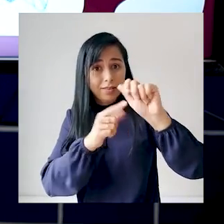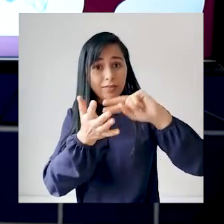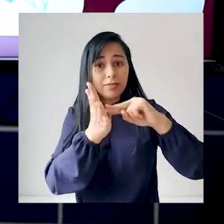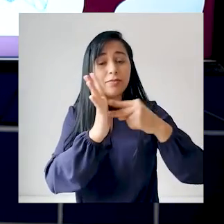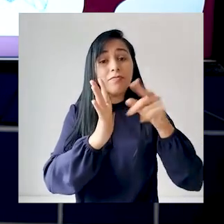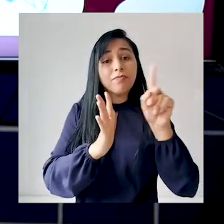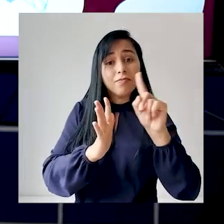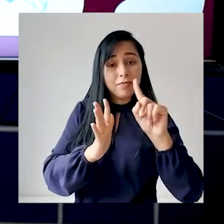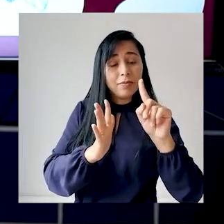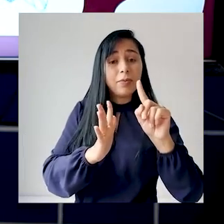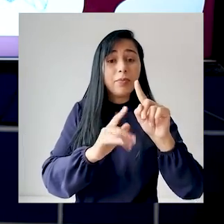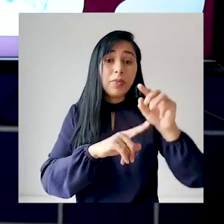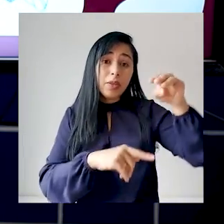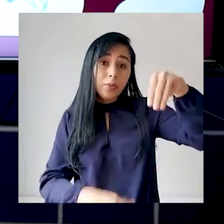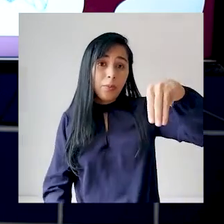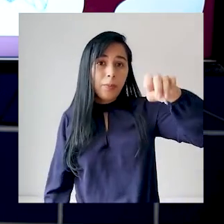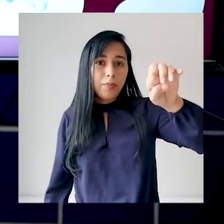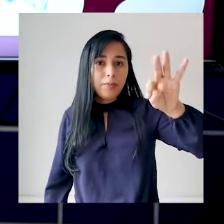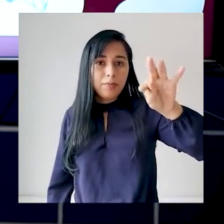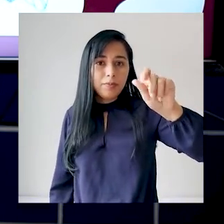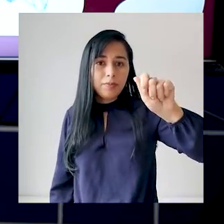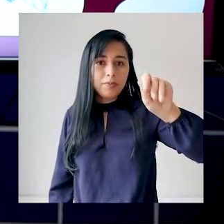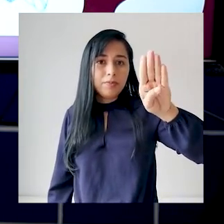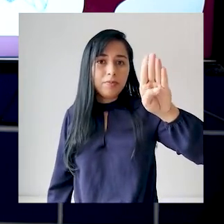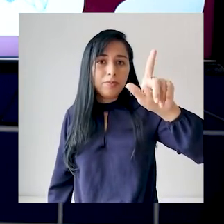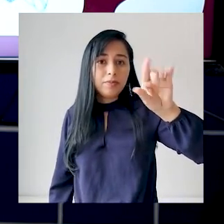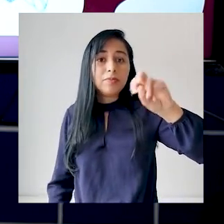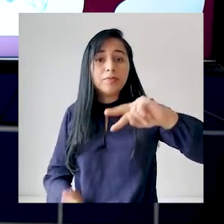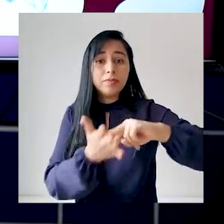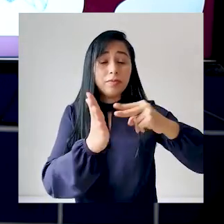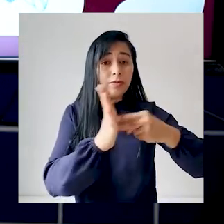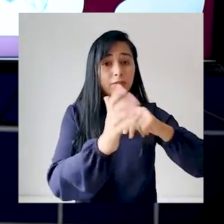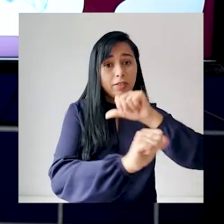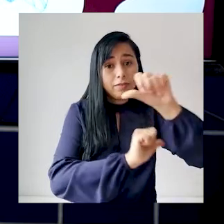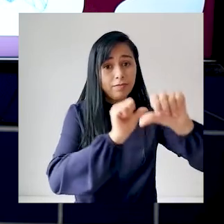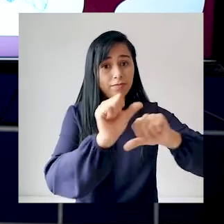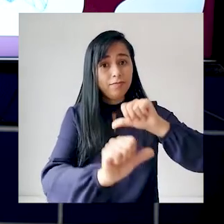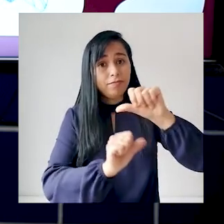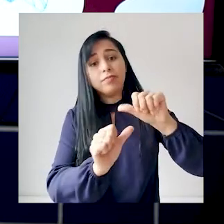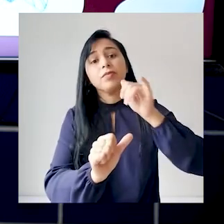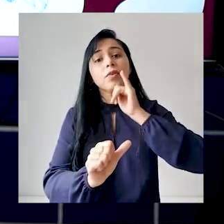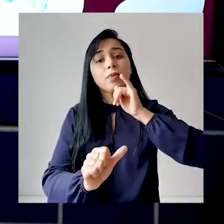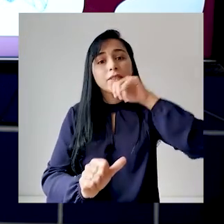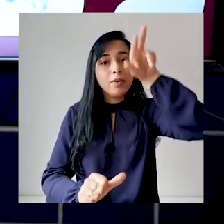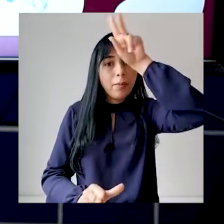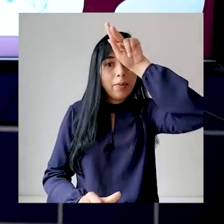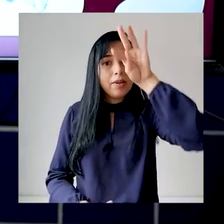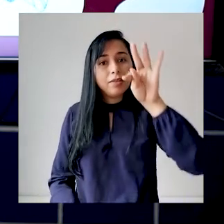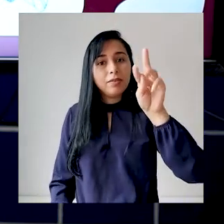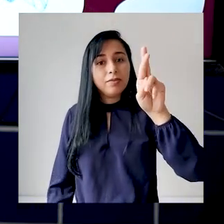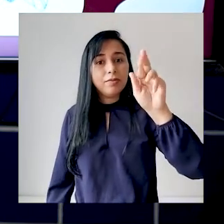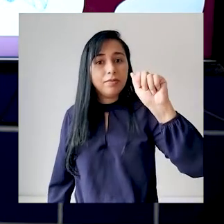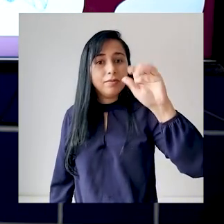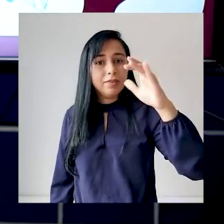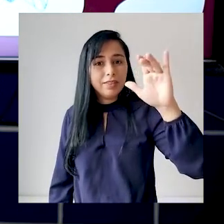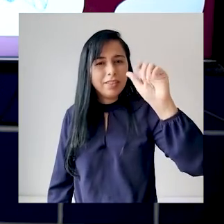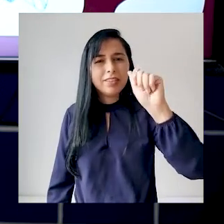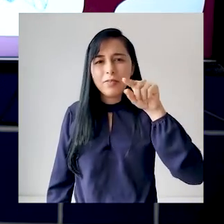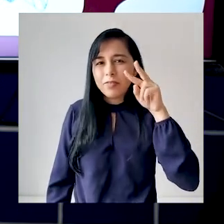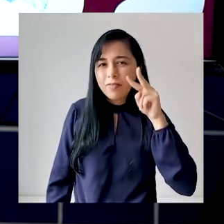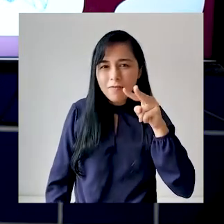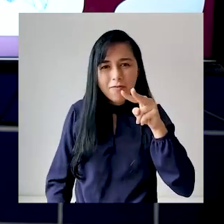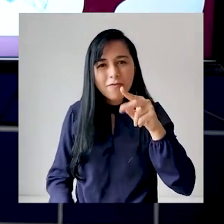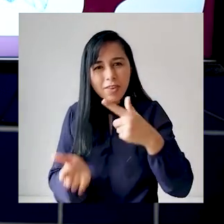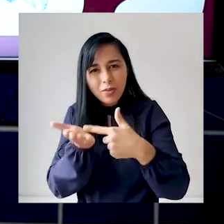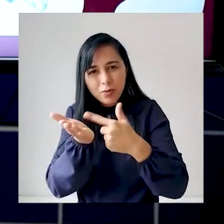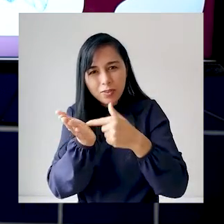o metábolo vem de transformação. Um exemplo entre os insetos é a traça de